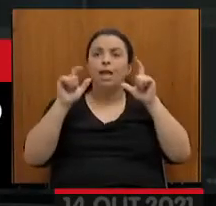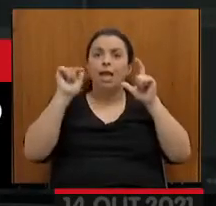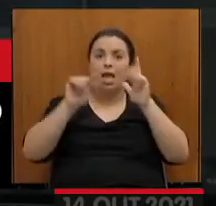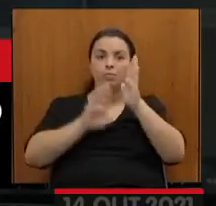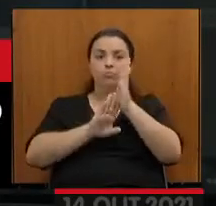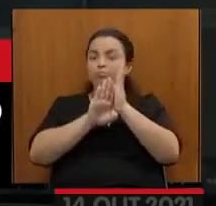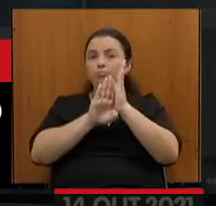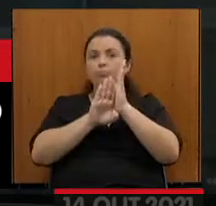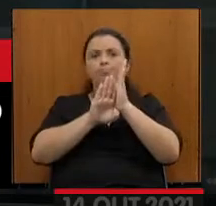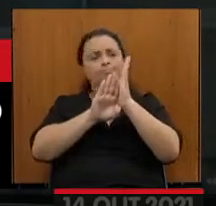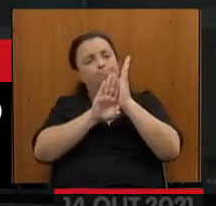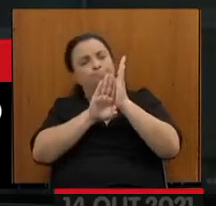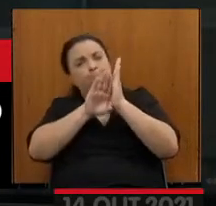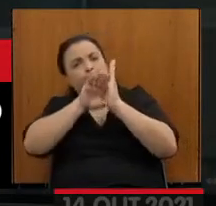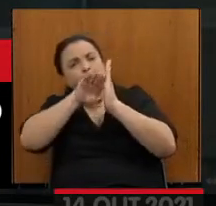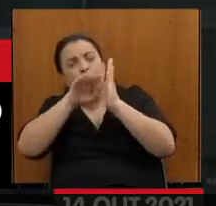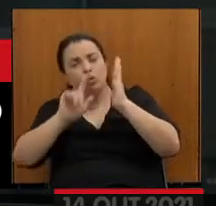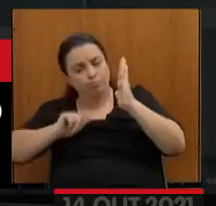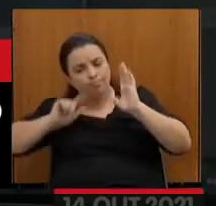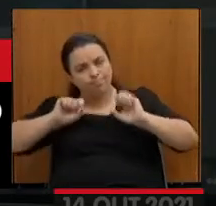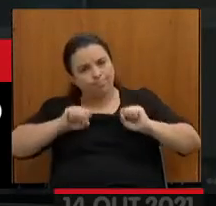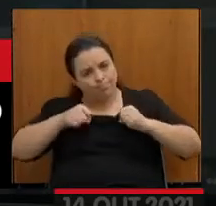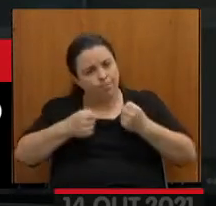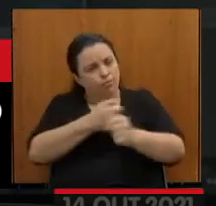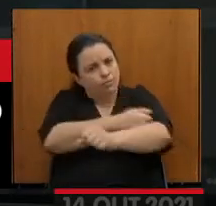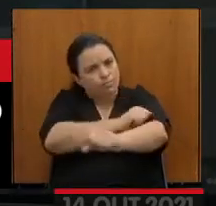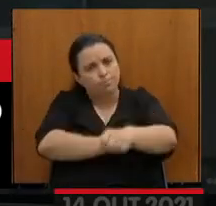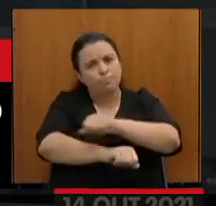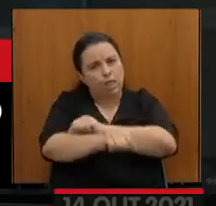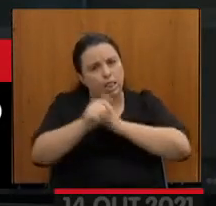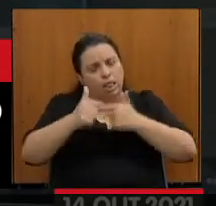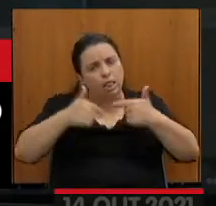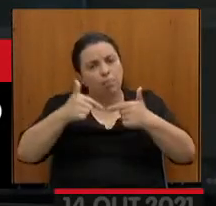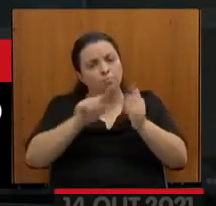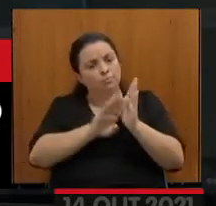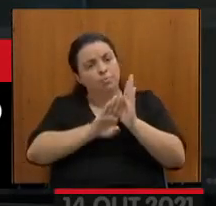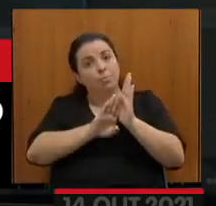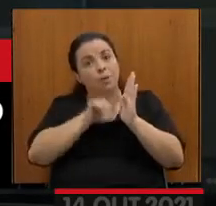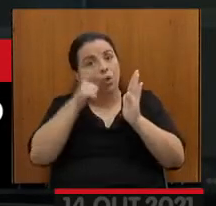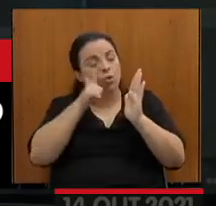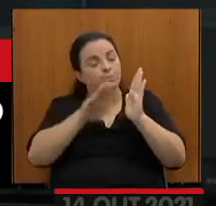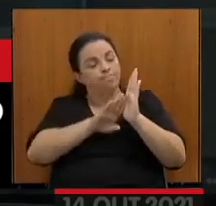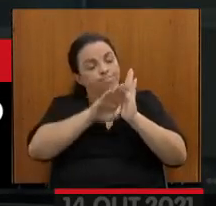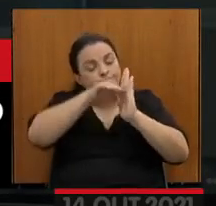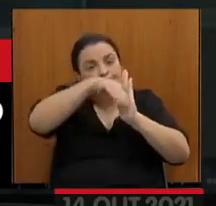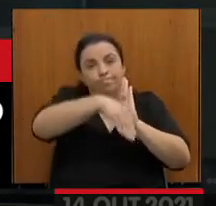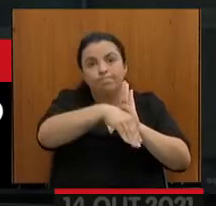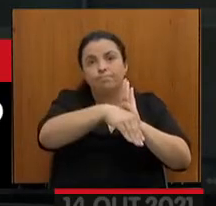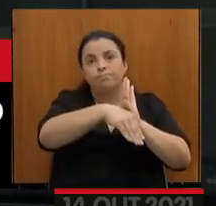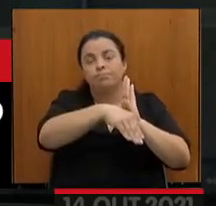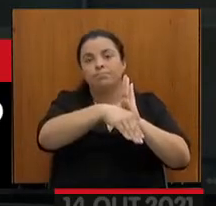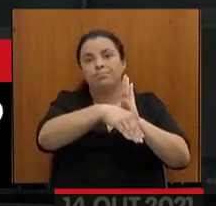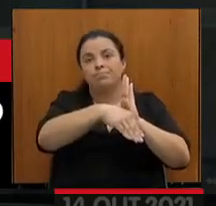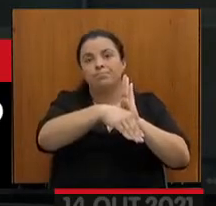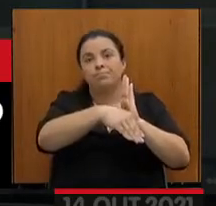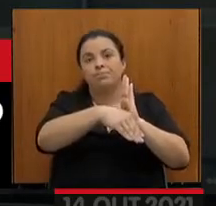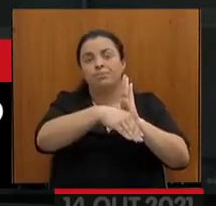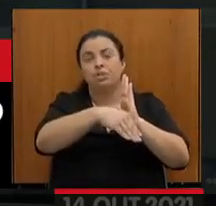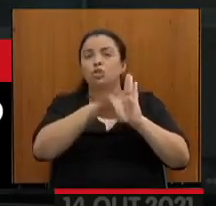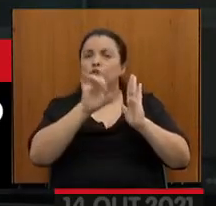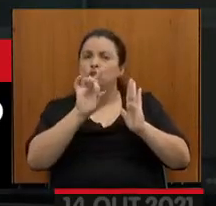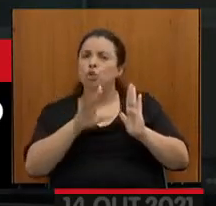de reduzirmos não apenas a mortalidade infantil, mas as desigualdades que essa